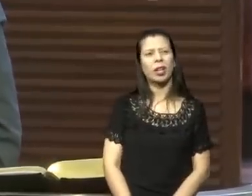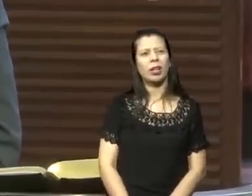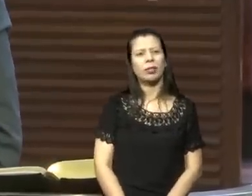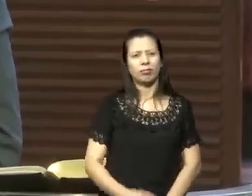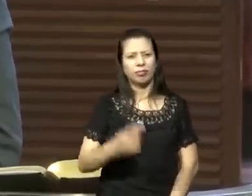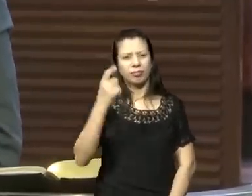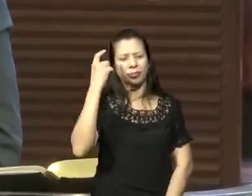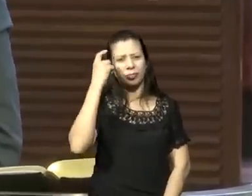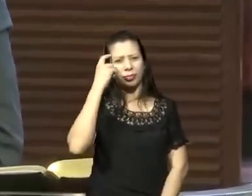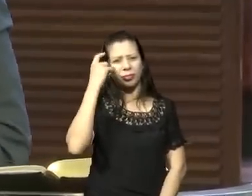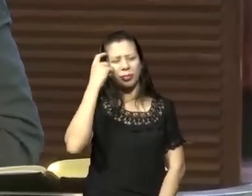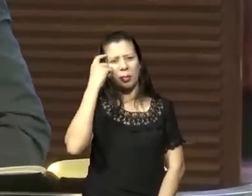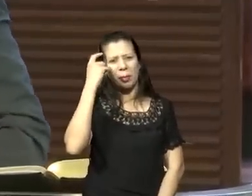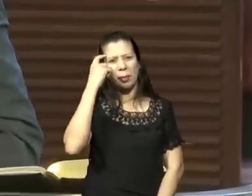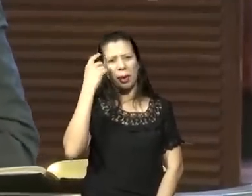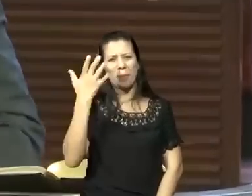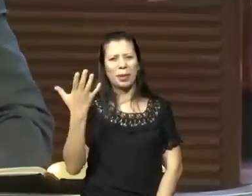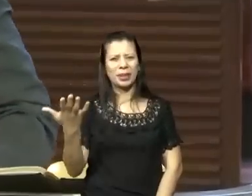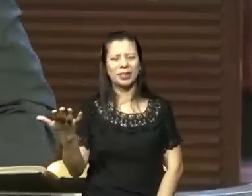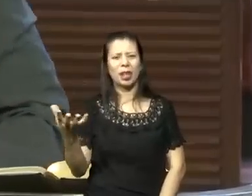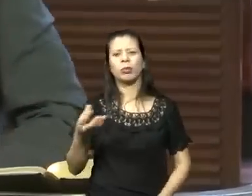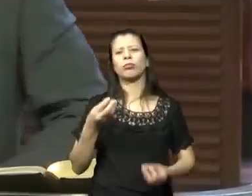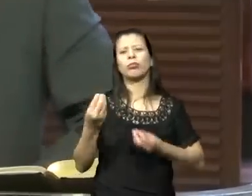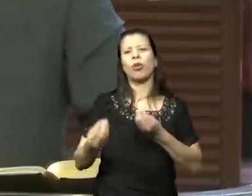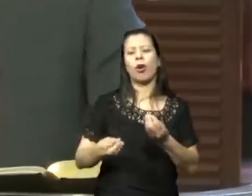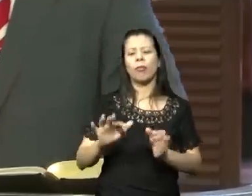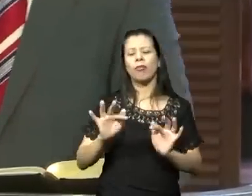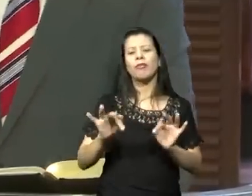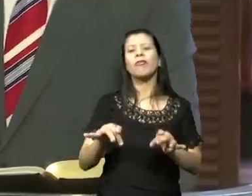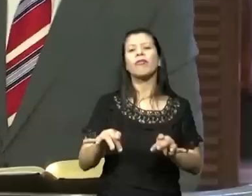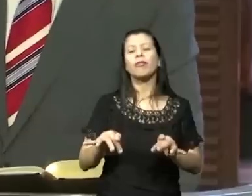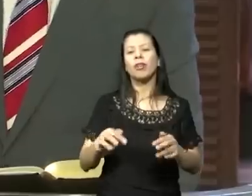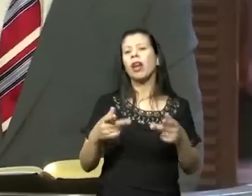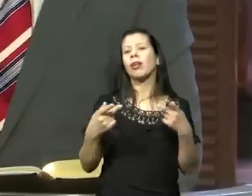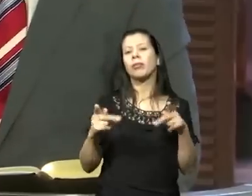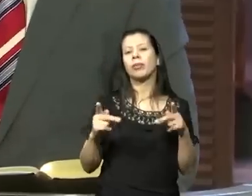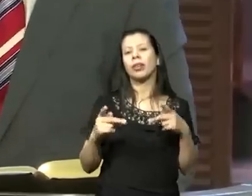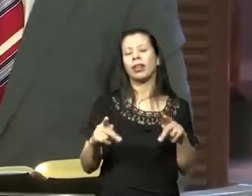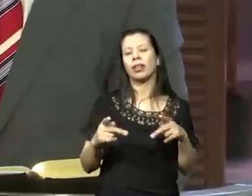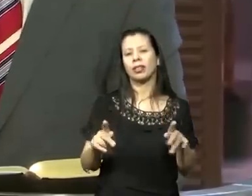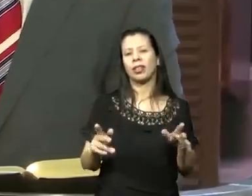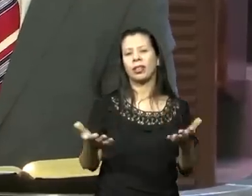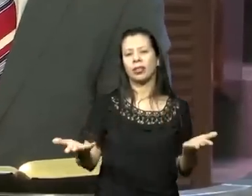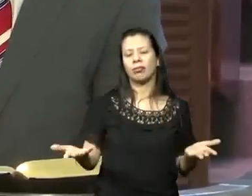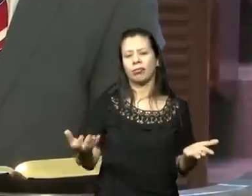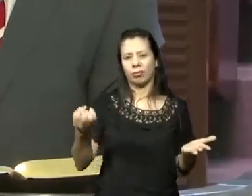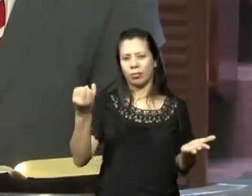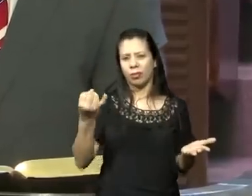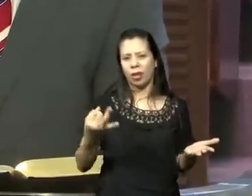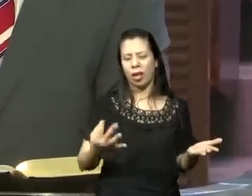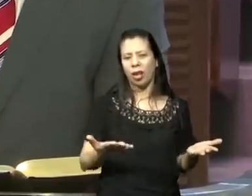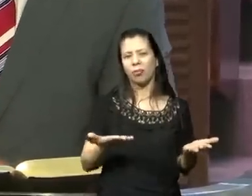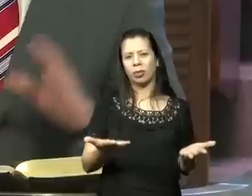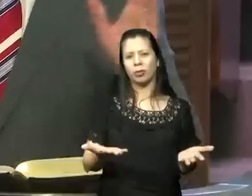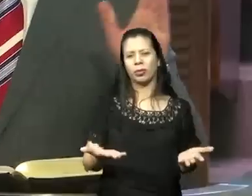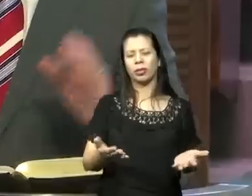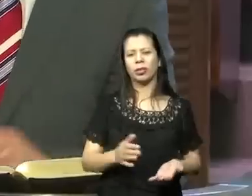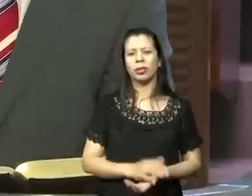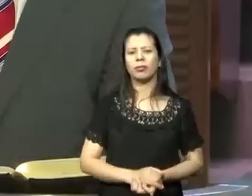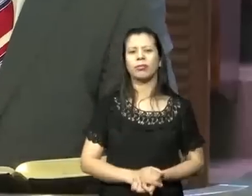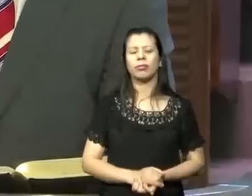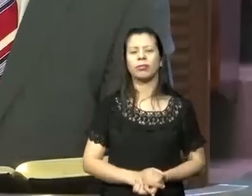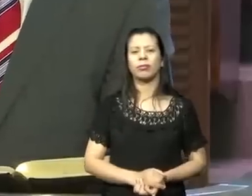Jeová jireh significa na sua montanha Deus Dará o que é preciso estava um dia aqui